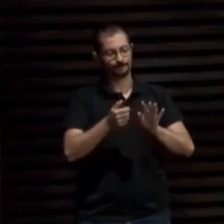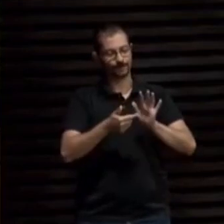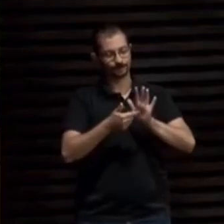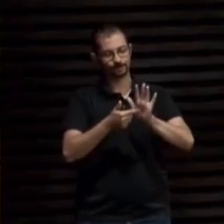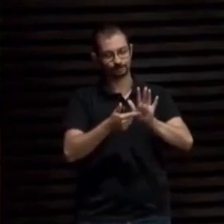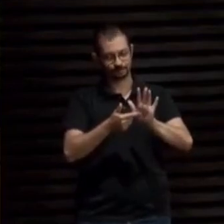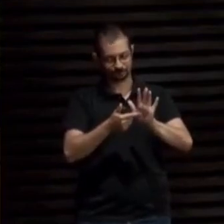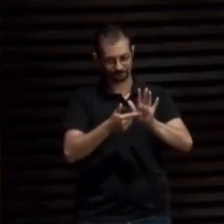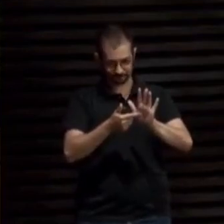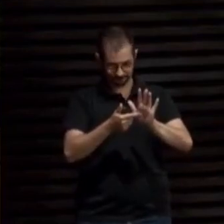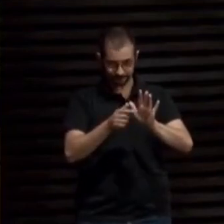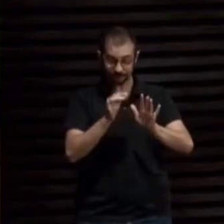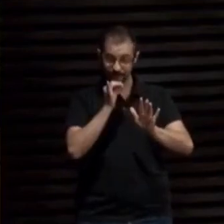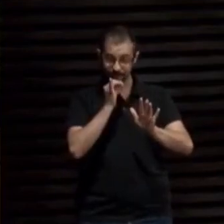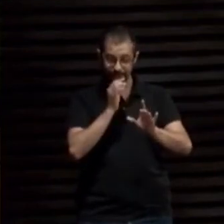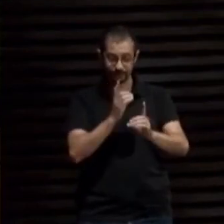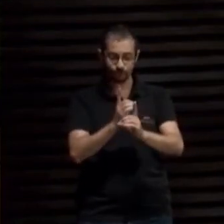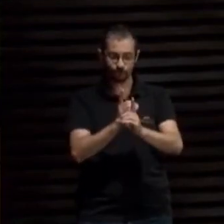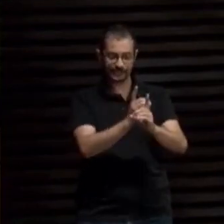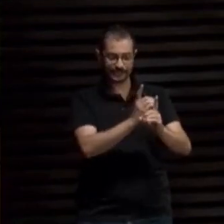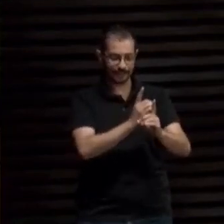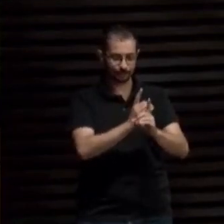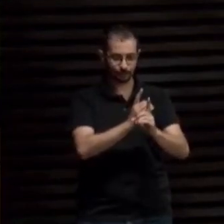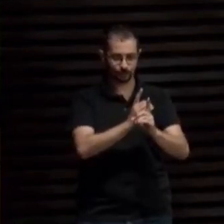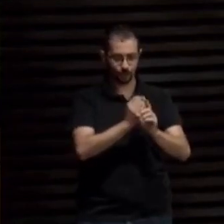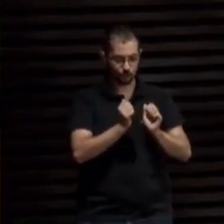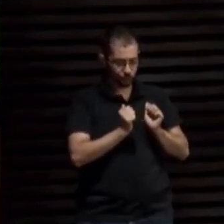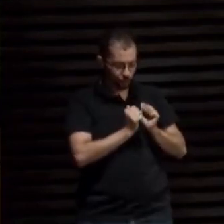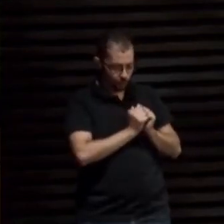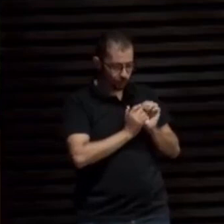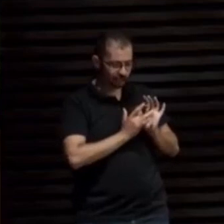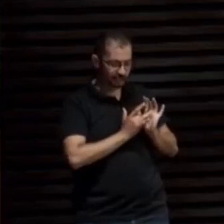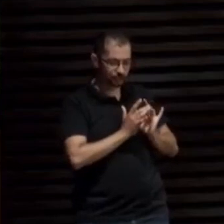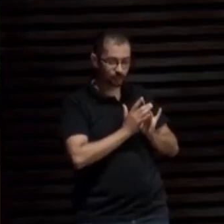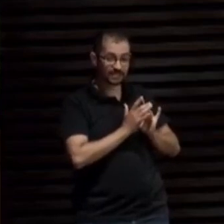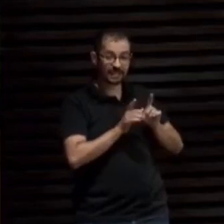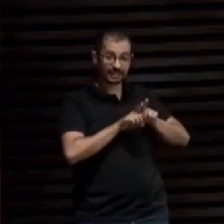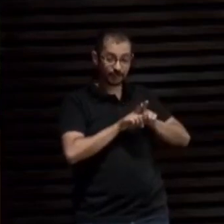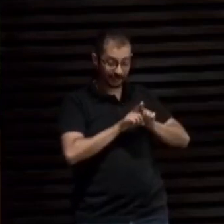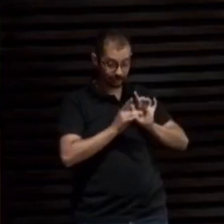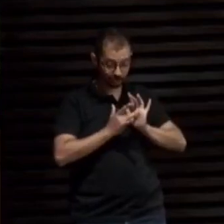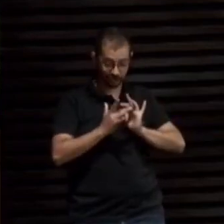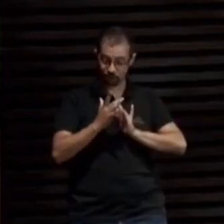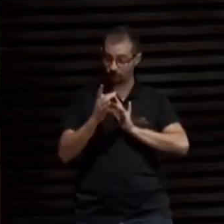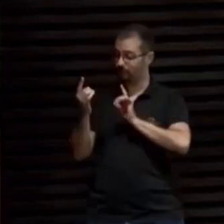dos discípulos com Jesus, como do relacionamento de Jesus com o Pai.